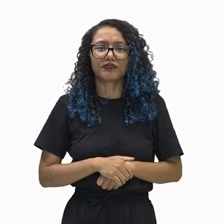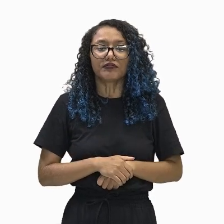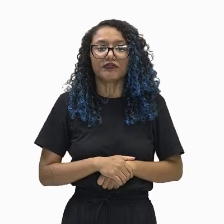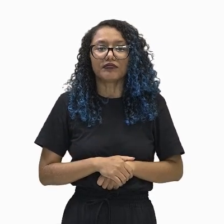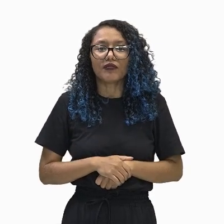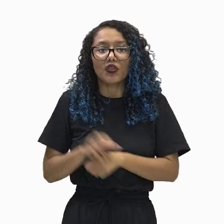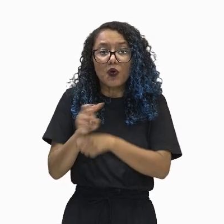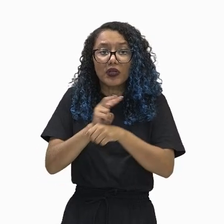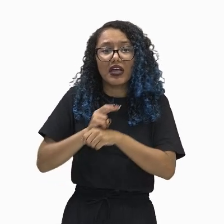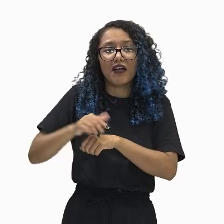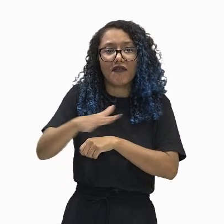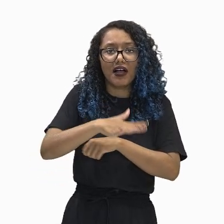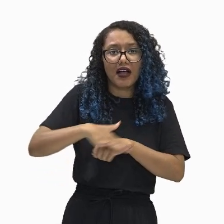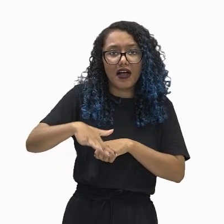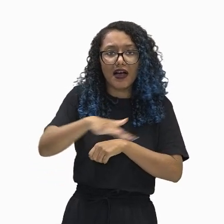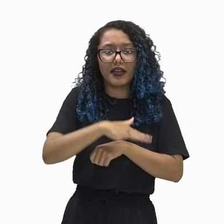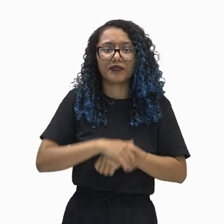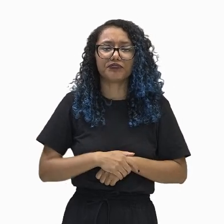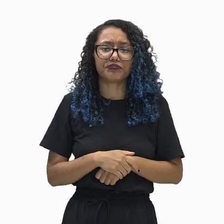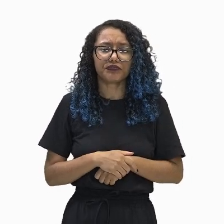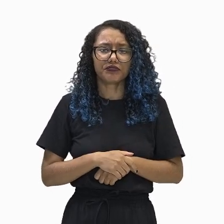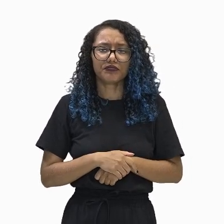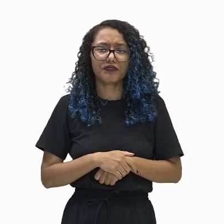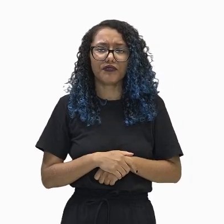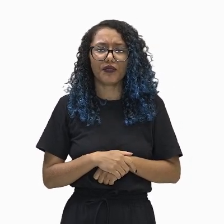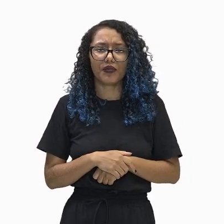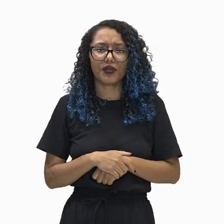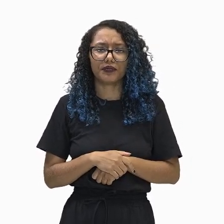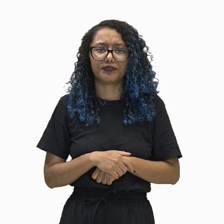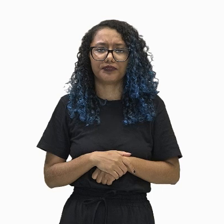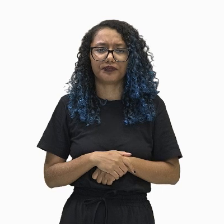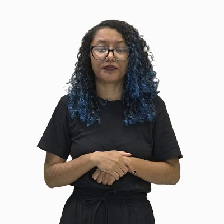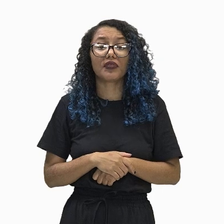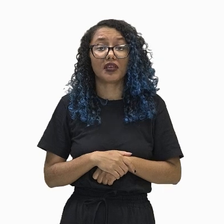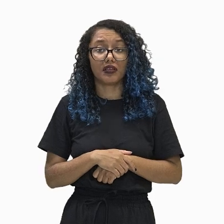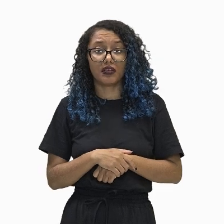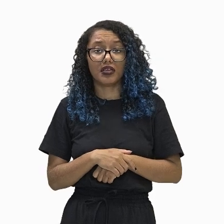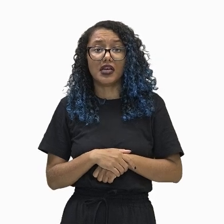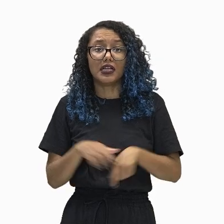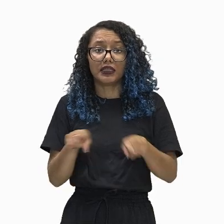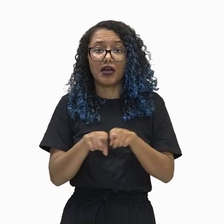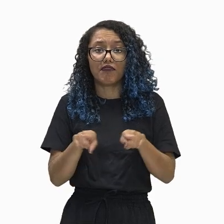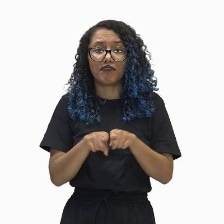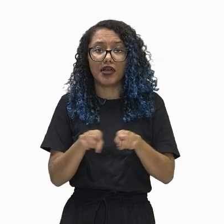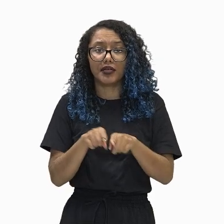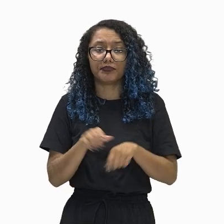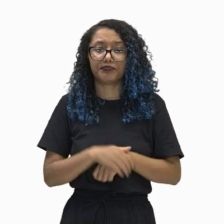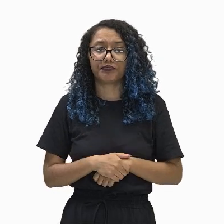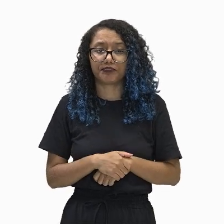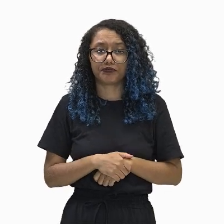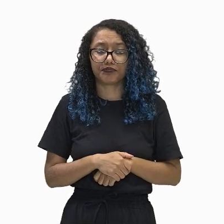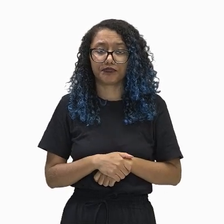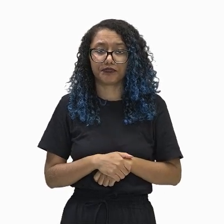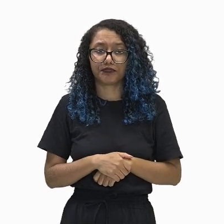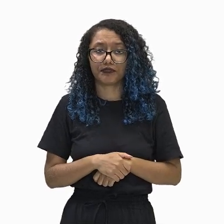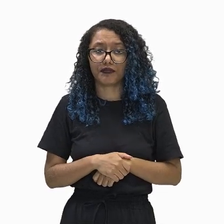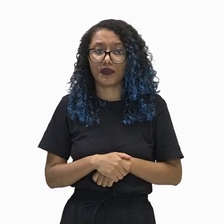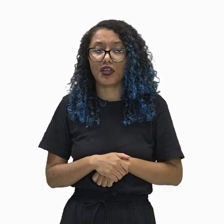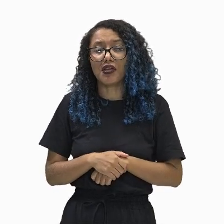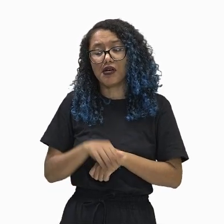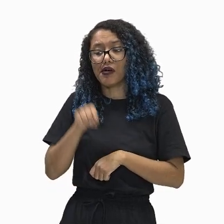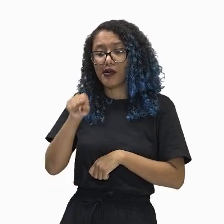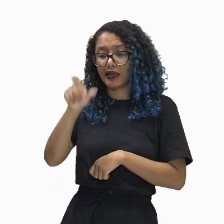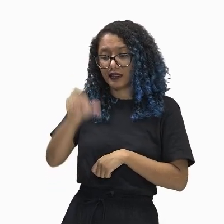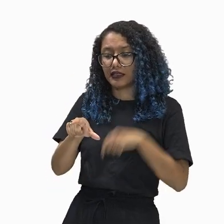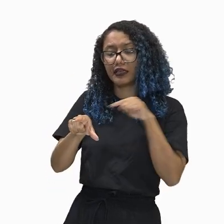de fidelidade, ou seja, a homenagem, tá, gente? Dentro do seu feudo, o vassalo passava a ser também um suzerano, distribuindo proteção